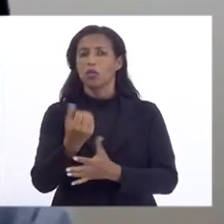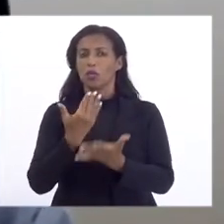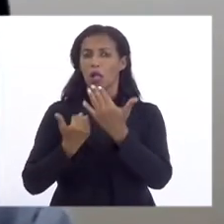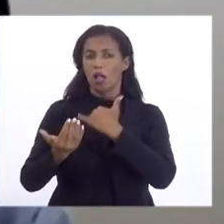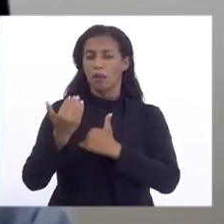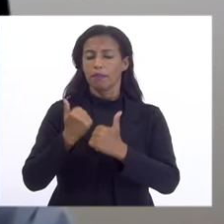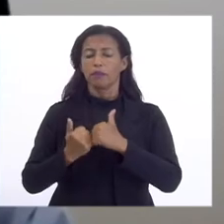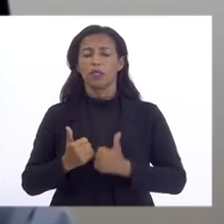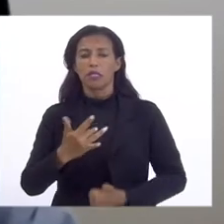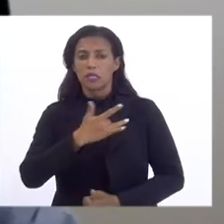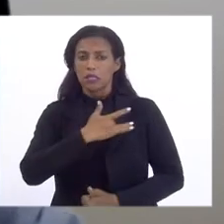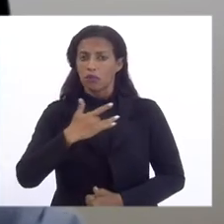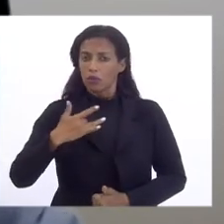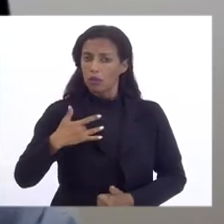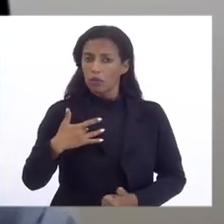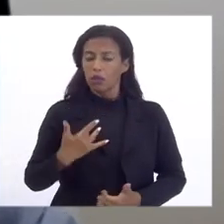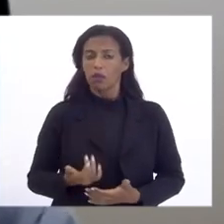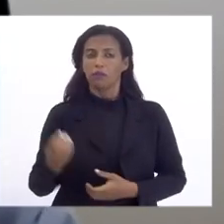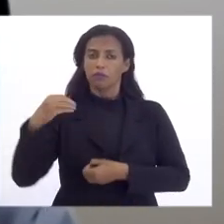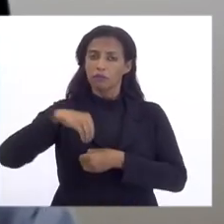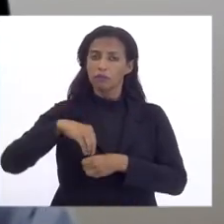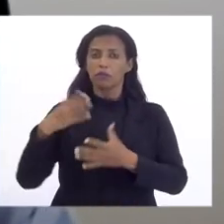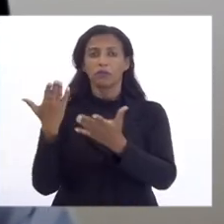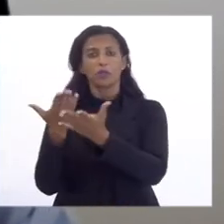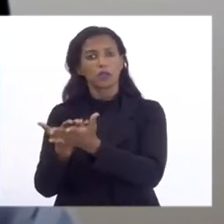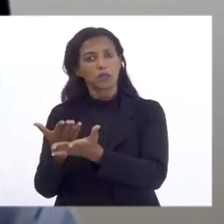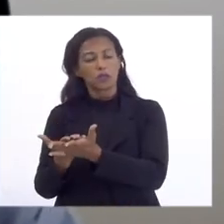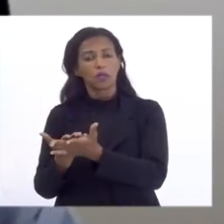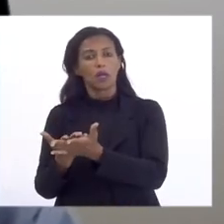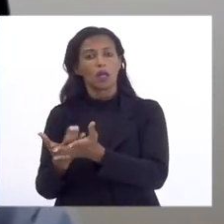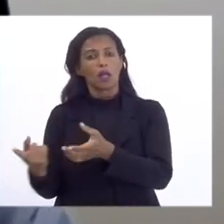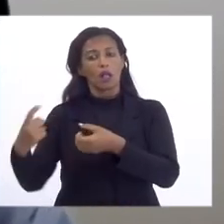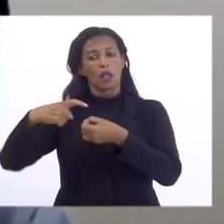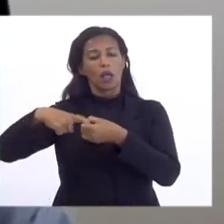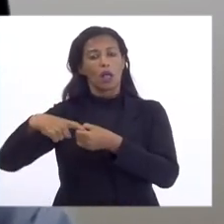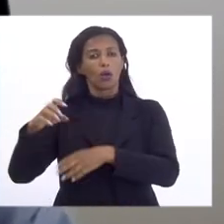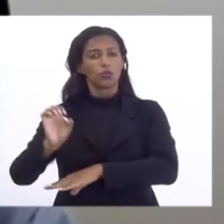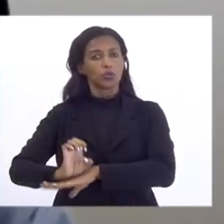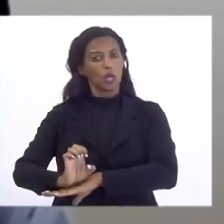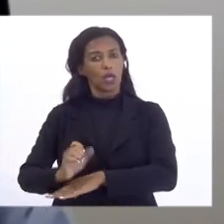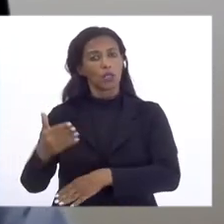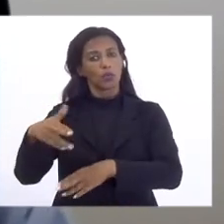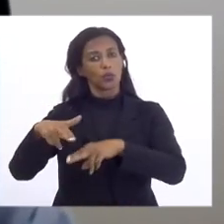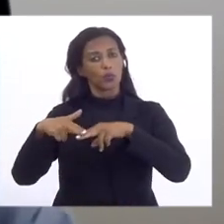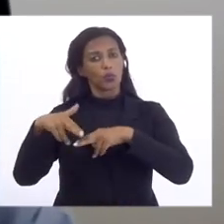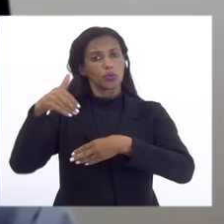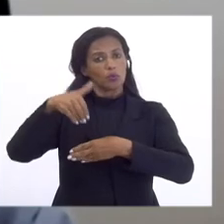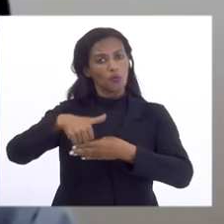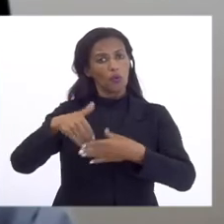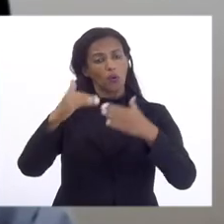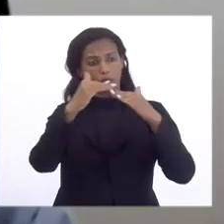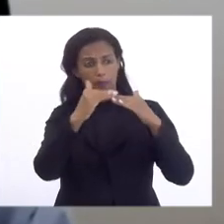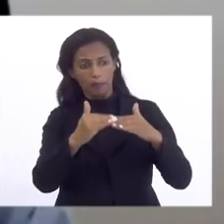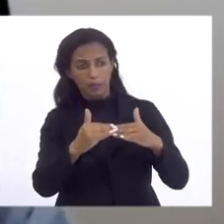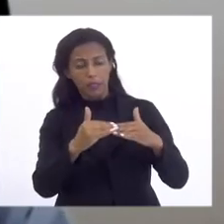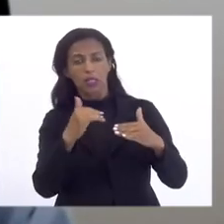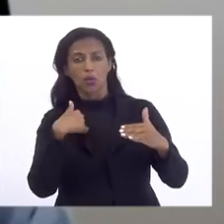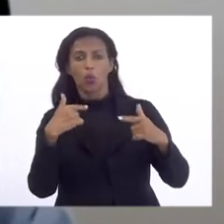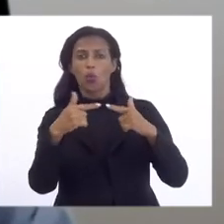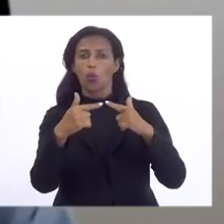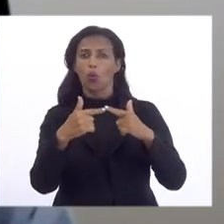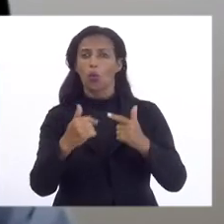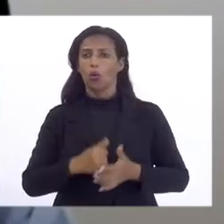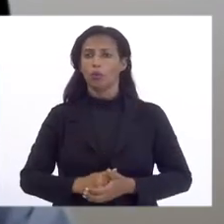e da alimentação saudável nas escolas vinculadas ao Estado. Por isso que eu fiz esse voto divergente. Com o restante parecer, eu concordo, mas eu quero